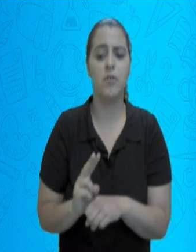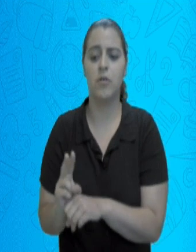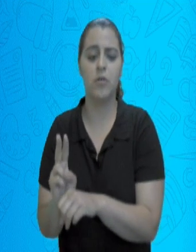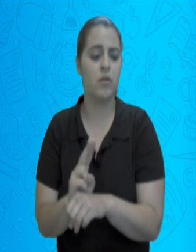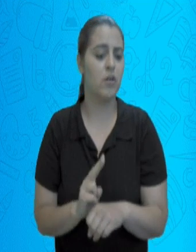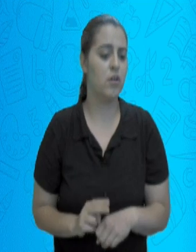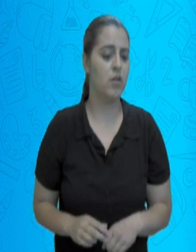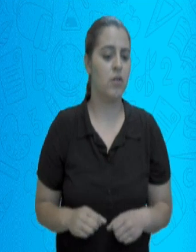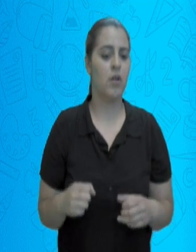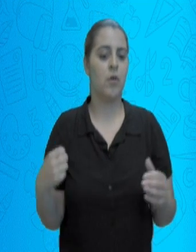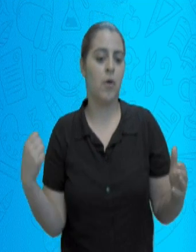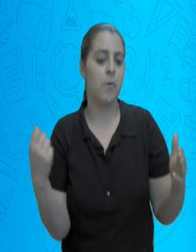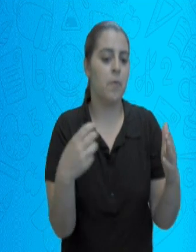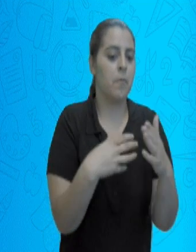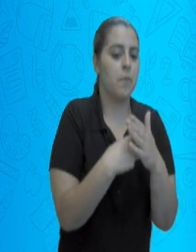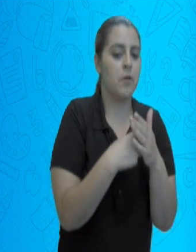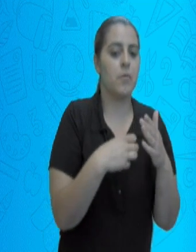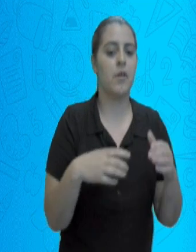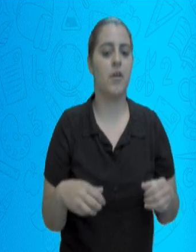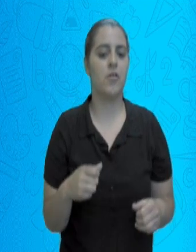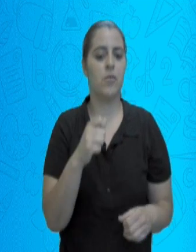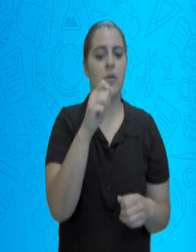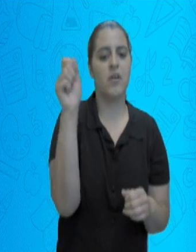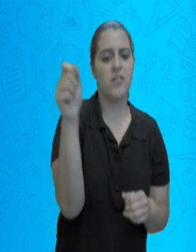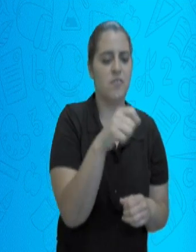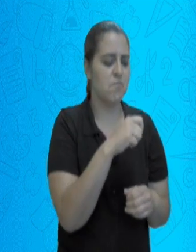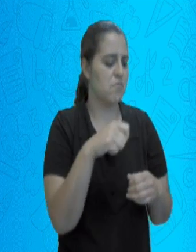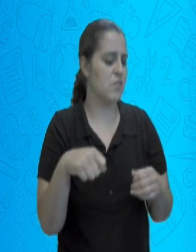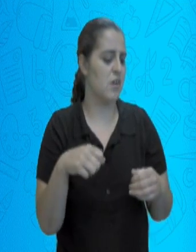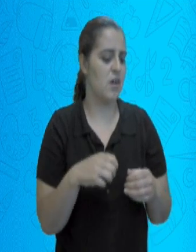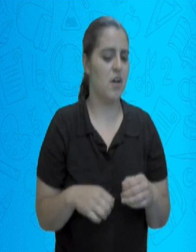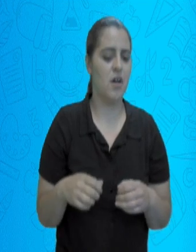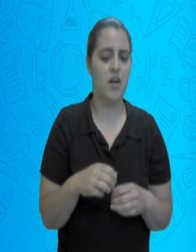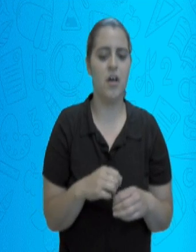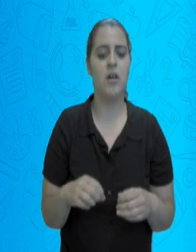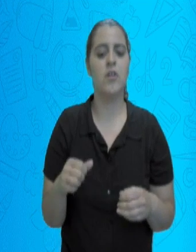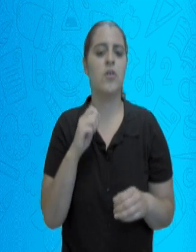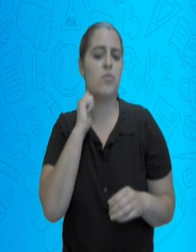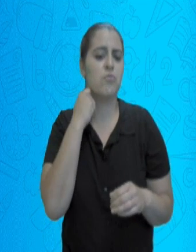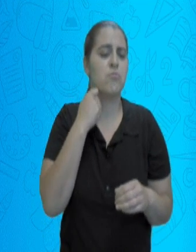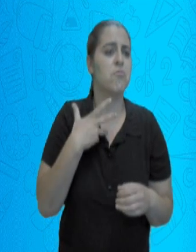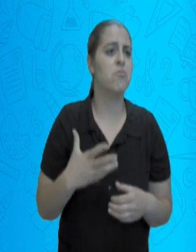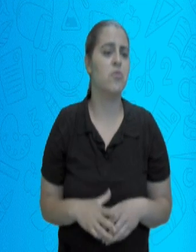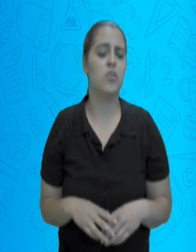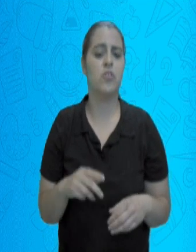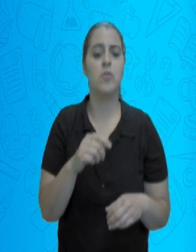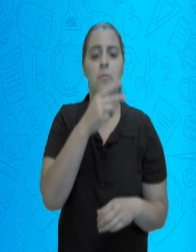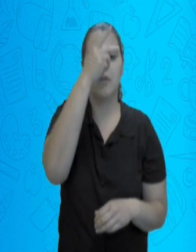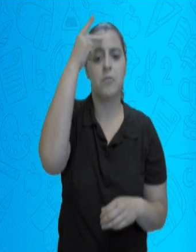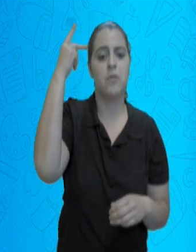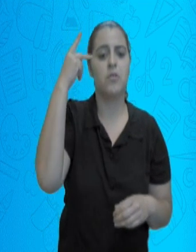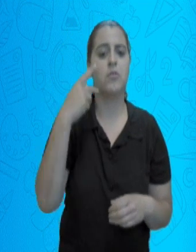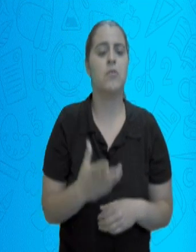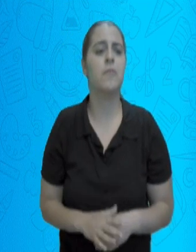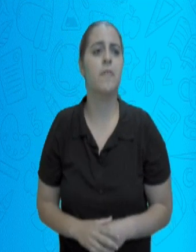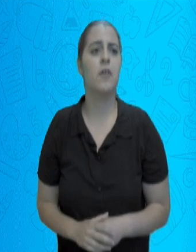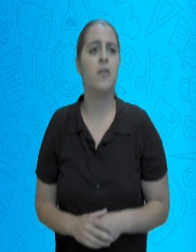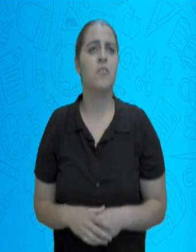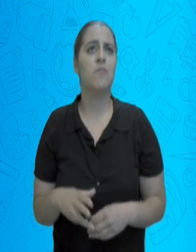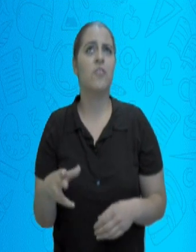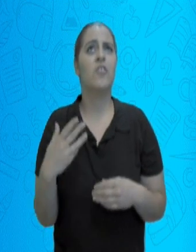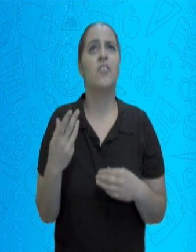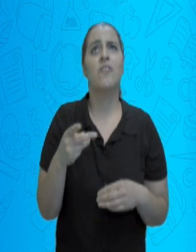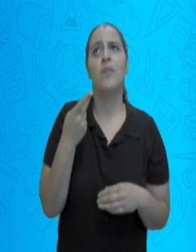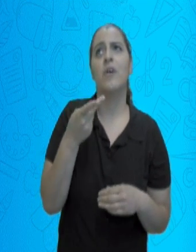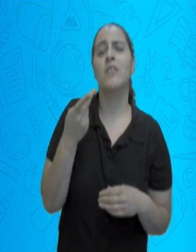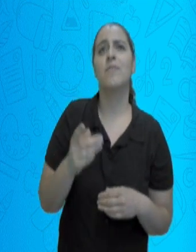exemplo, monumentos, eles são pichados e destruídos por essas pessoas. Então, a gente chama,